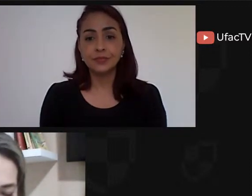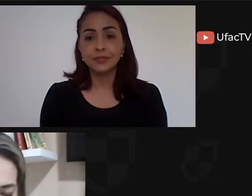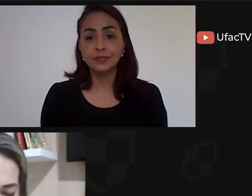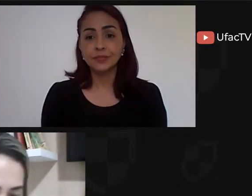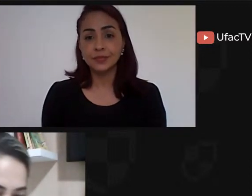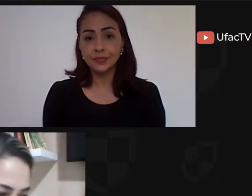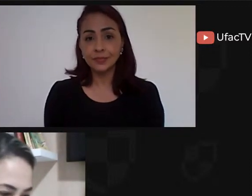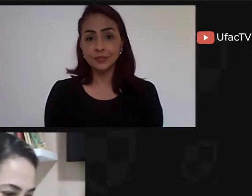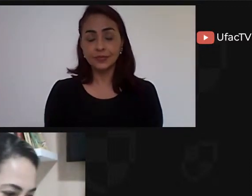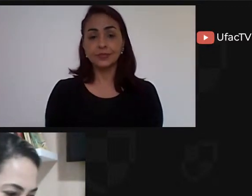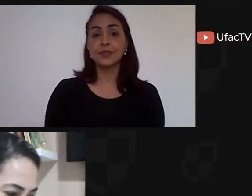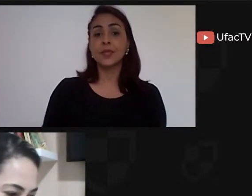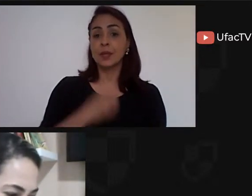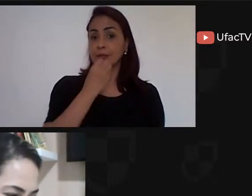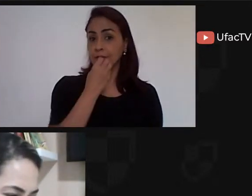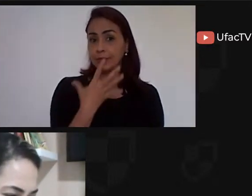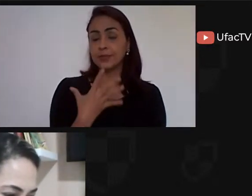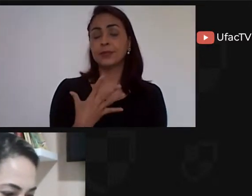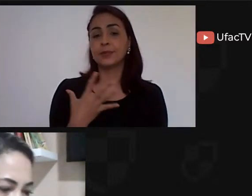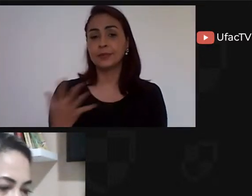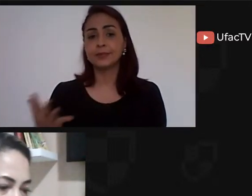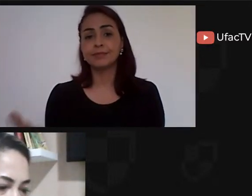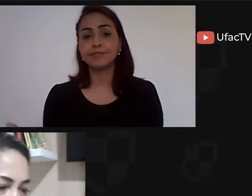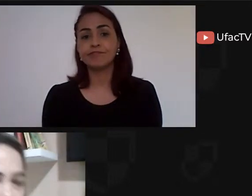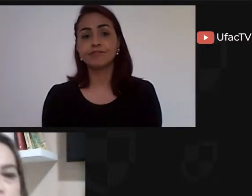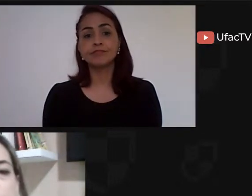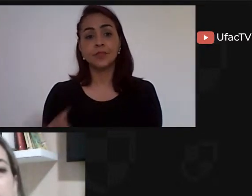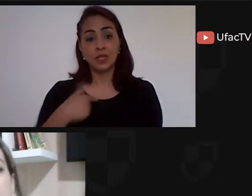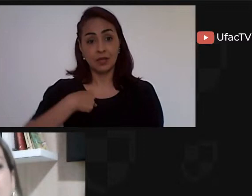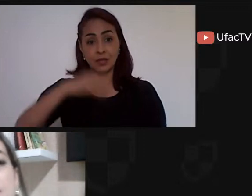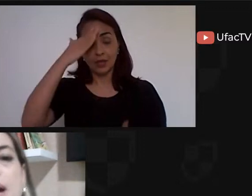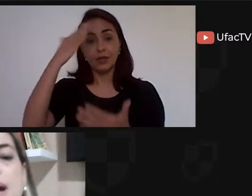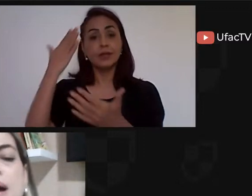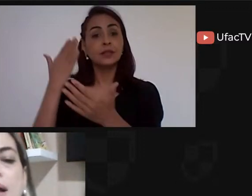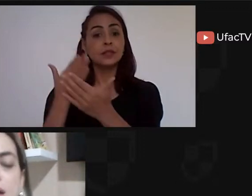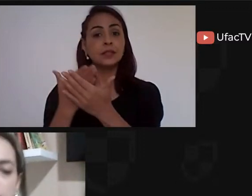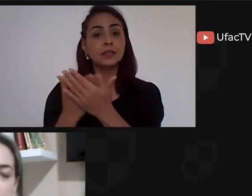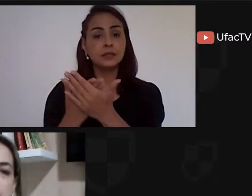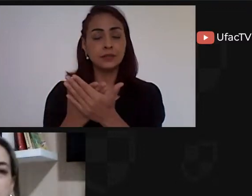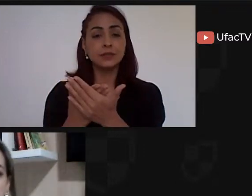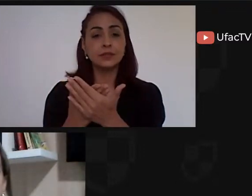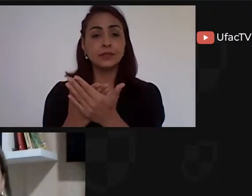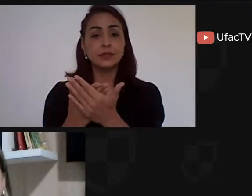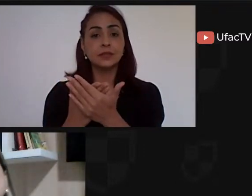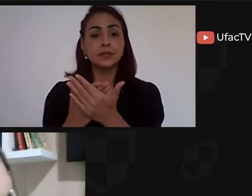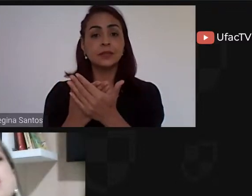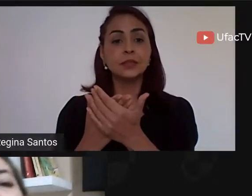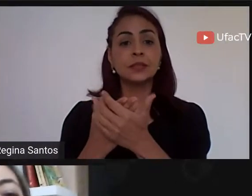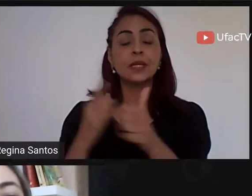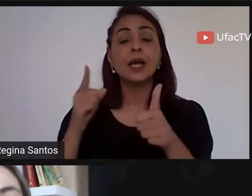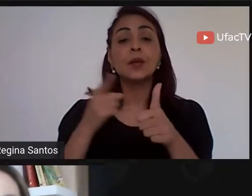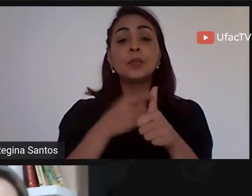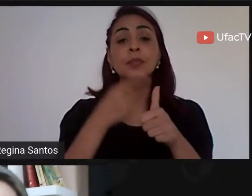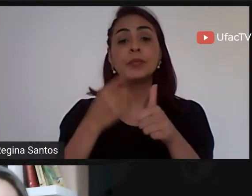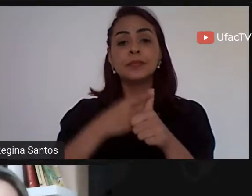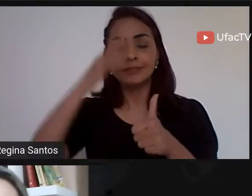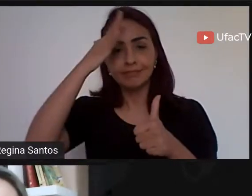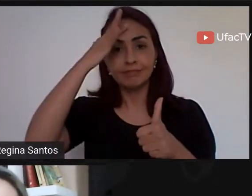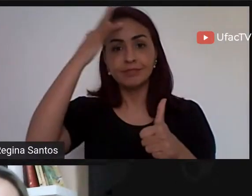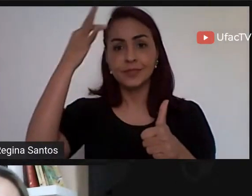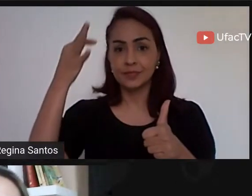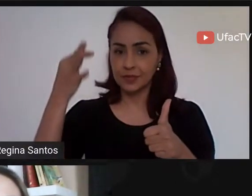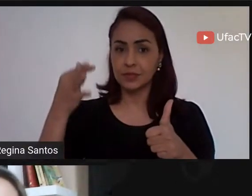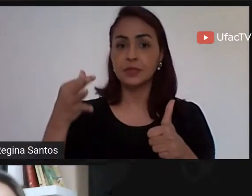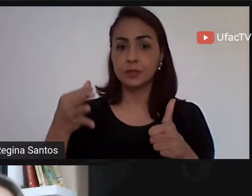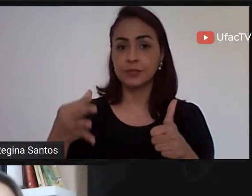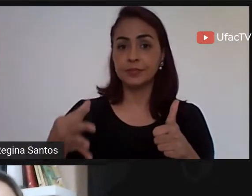Bom, eu acredito que a primeira compreensão que a gente tem que